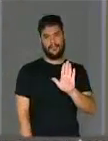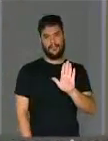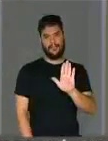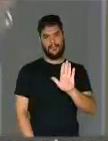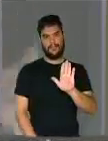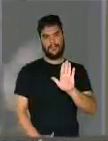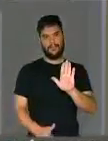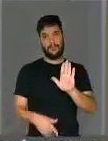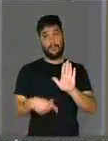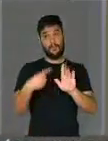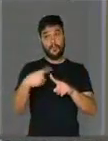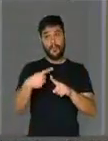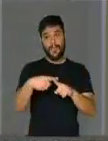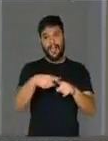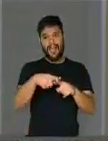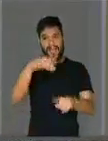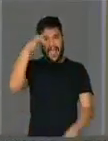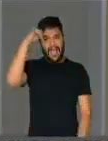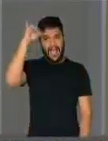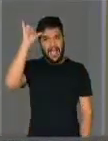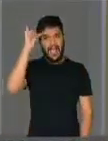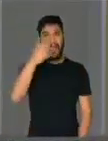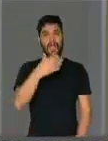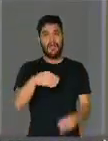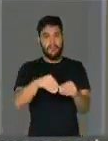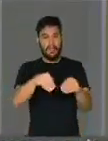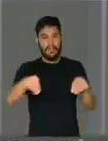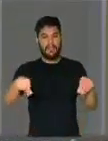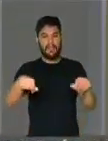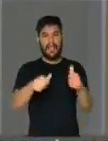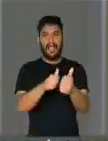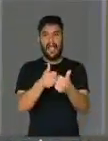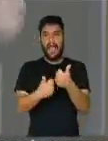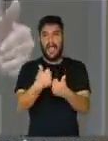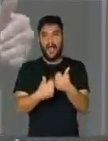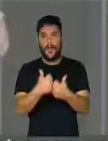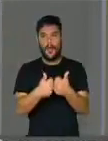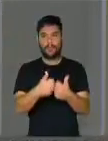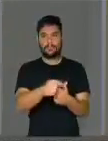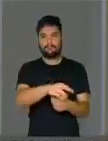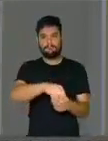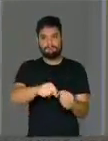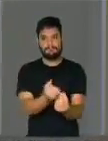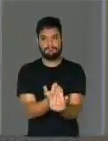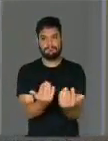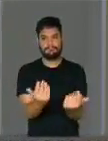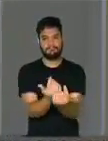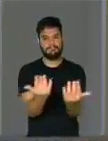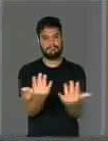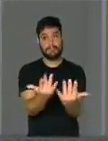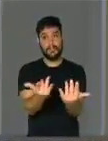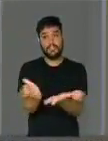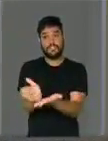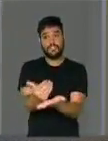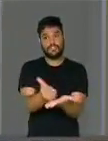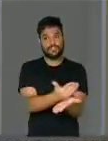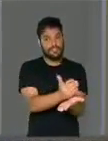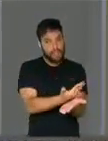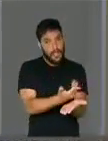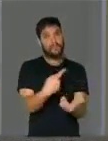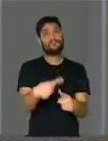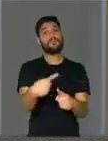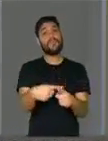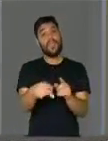da terra, a retirada dos arrozeiros para viabilizar o direito do usufruto da terra pelos povos